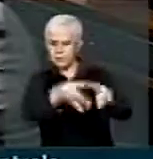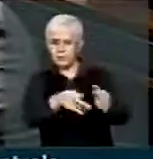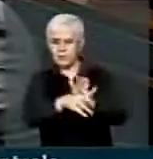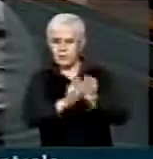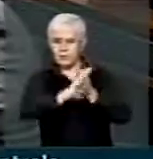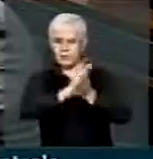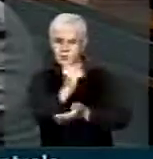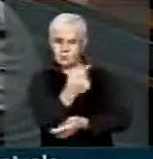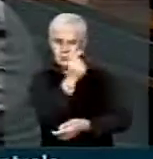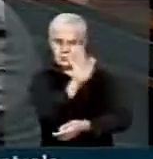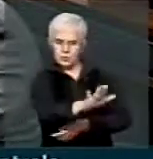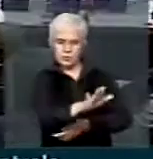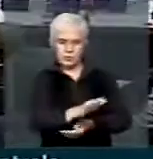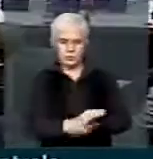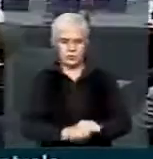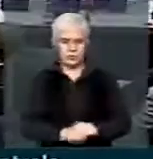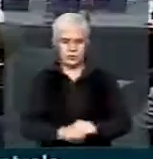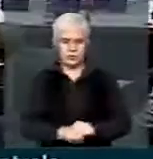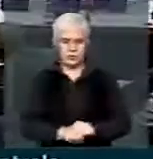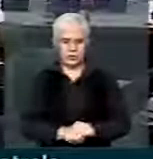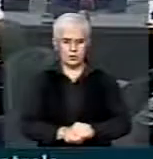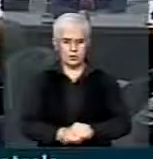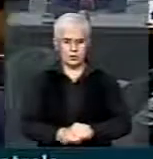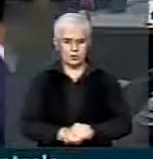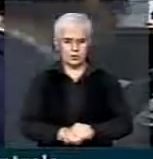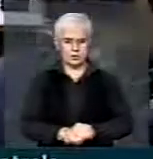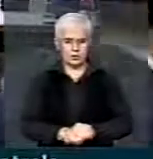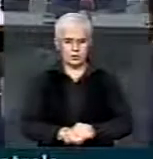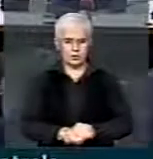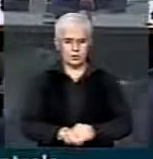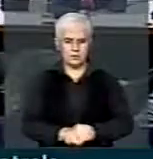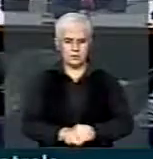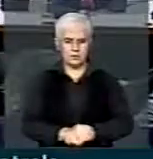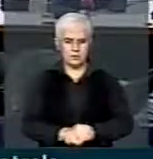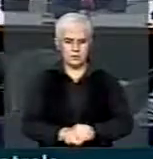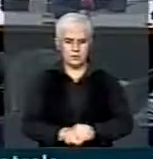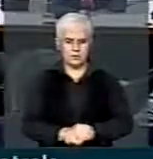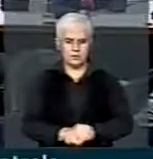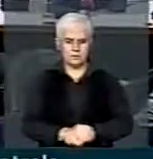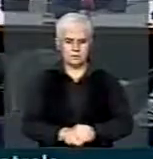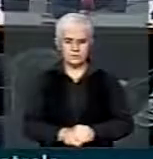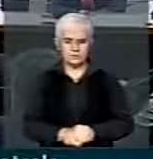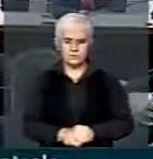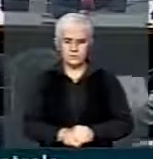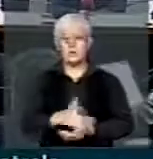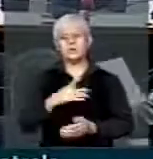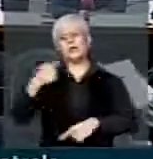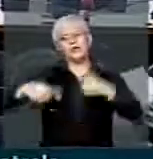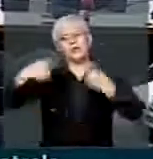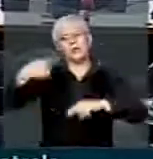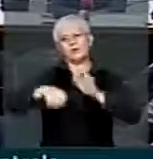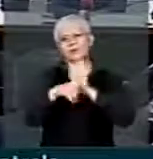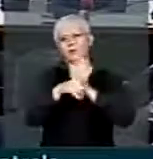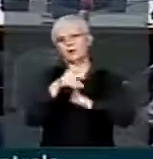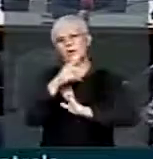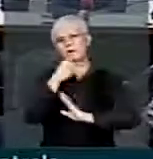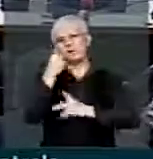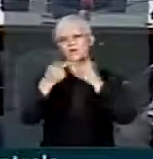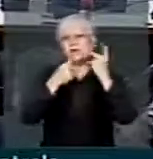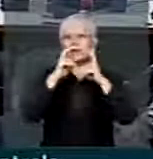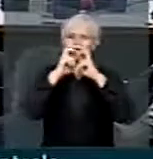respeito, delegado. Você não está numa delegacia, viu, delegado? Para concluir. Gostaria para concluir. Está sendo parlamentar.